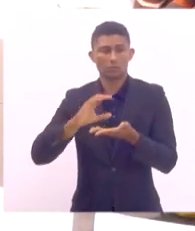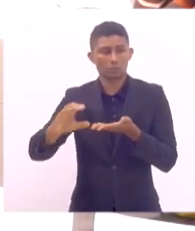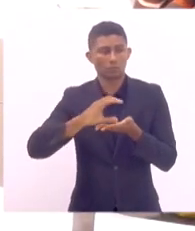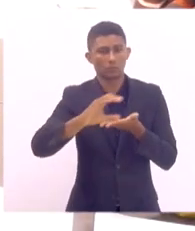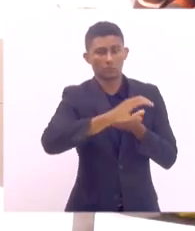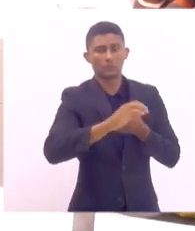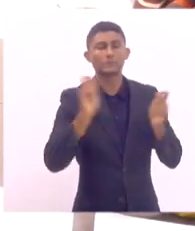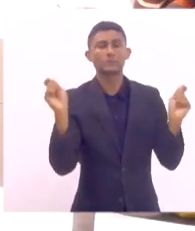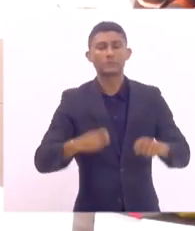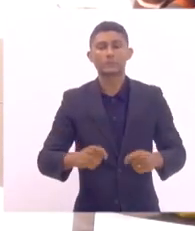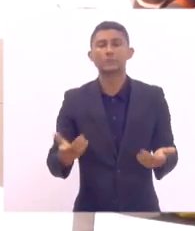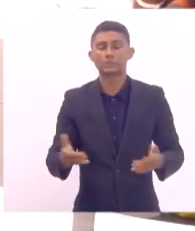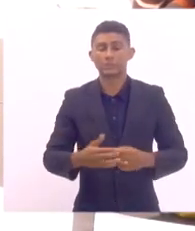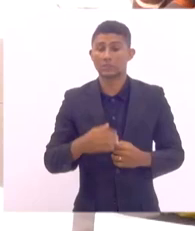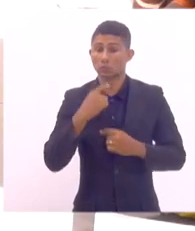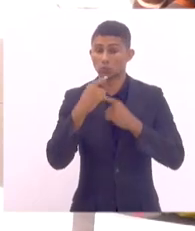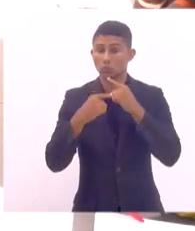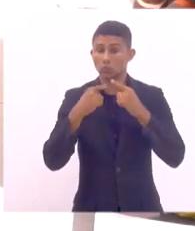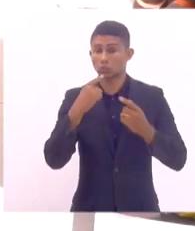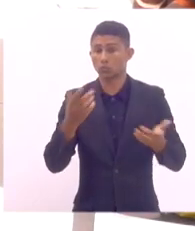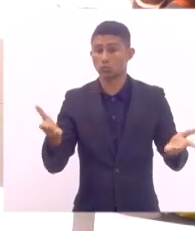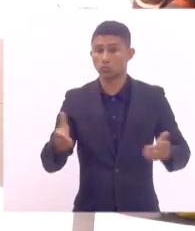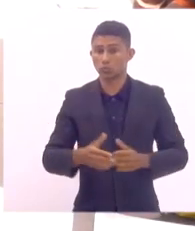grande dúvida. Sim, mas olha só.